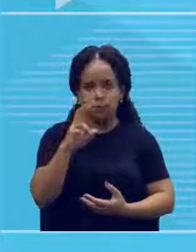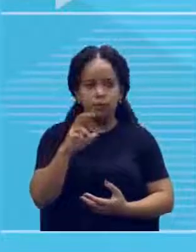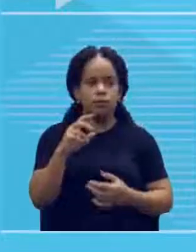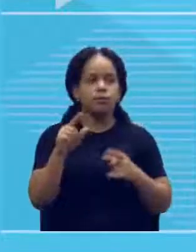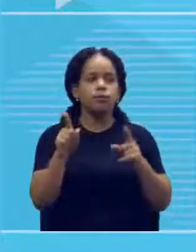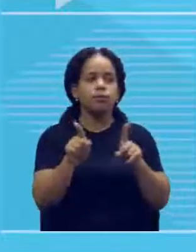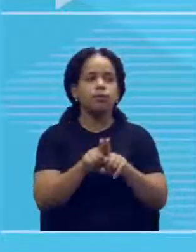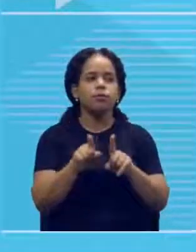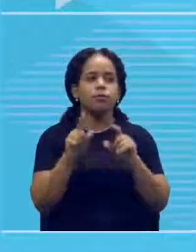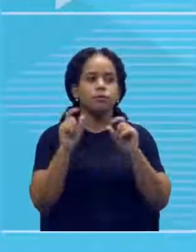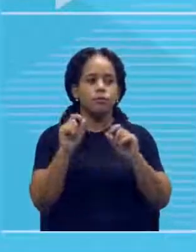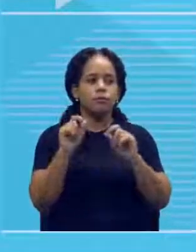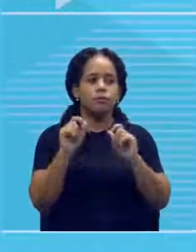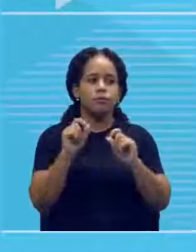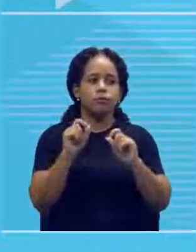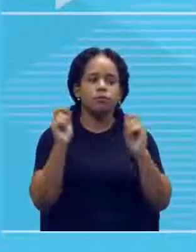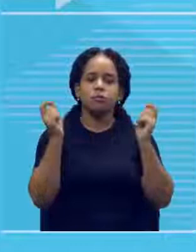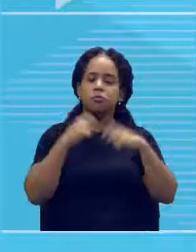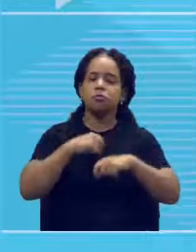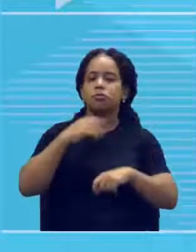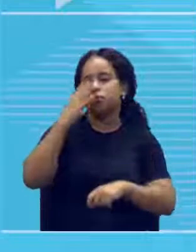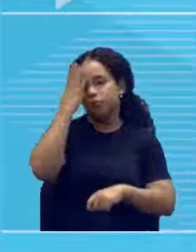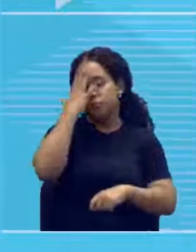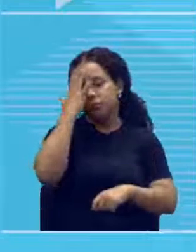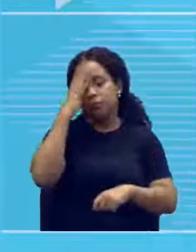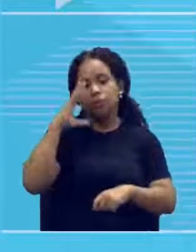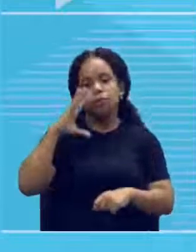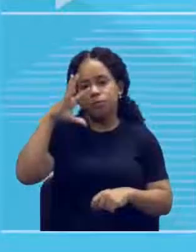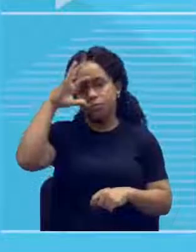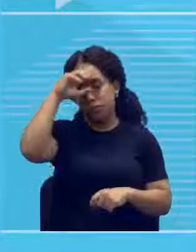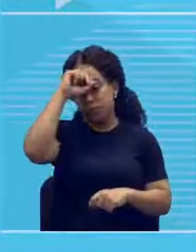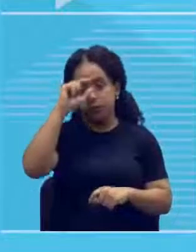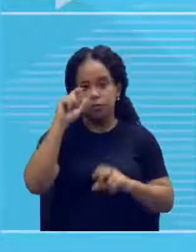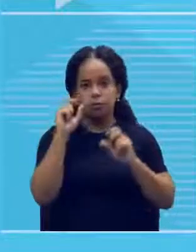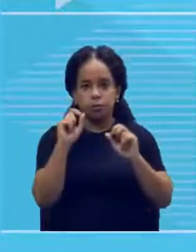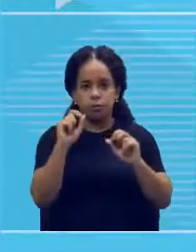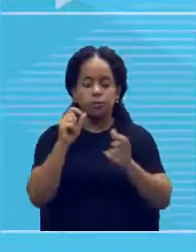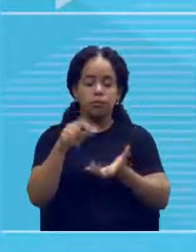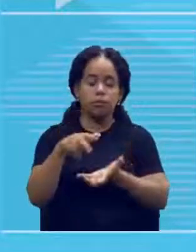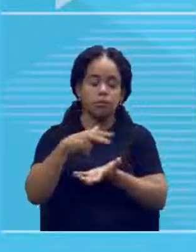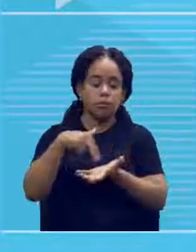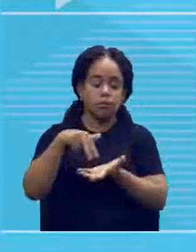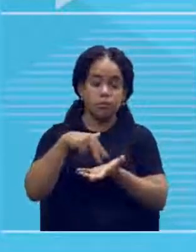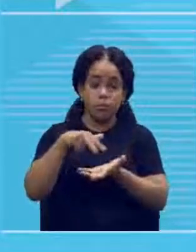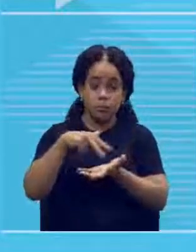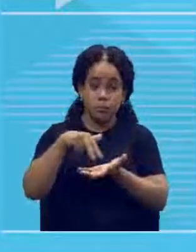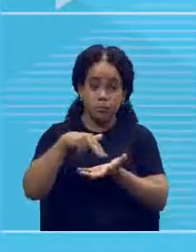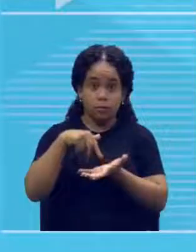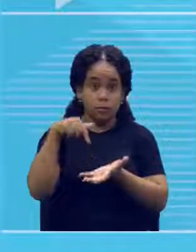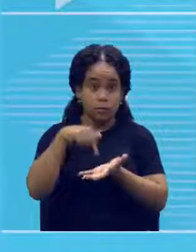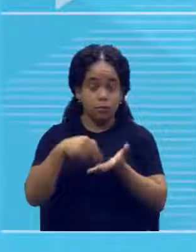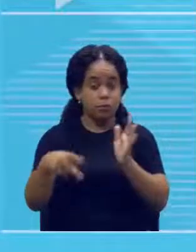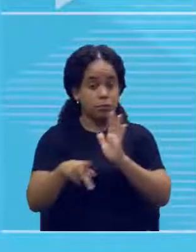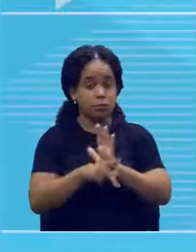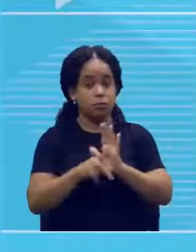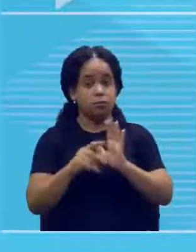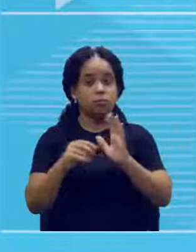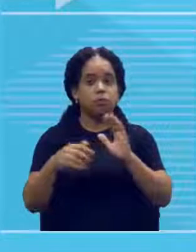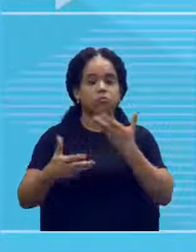e acabam entendendo. Aprendendo que a dança ela faz parte do seu meio.